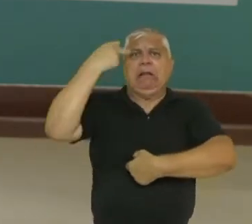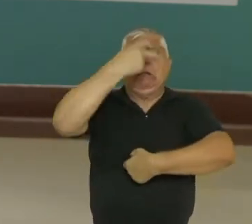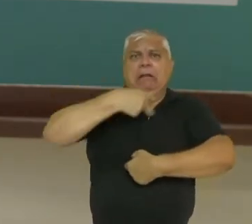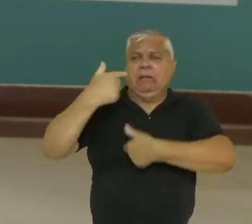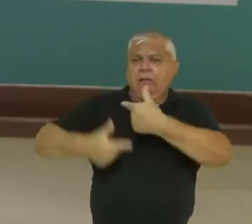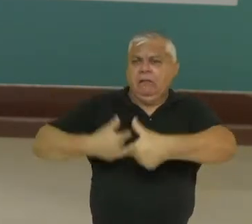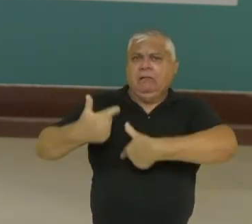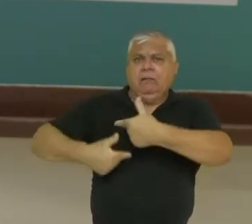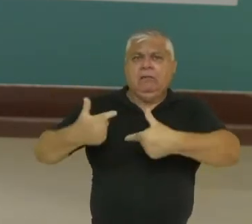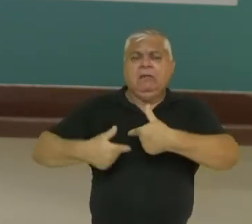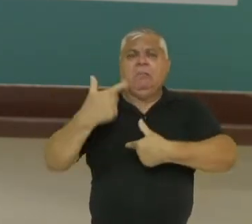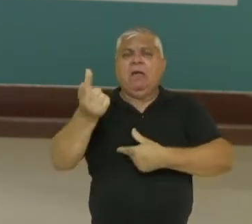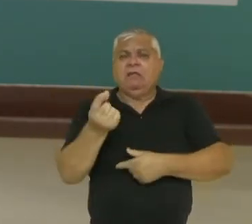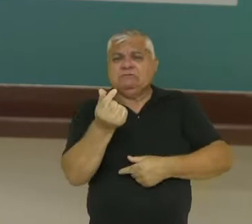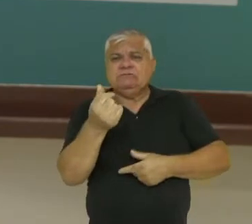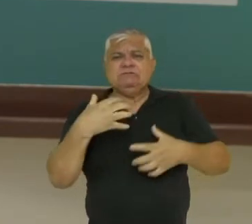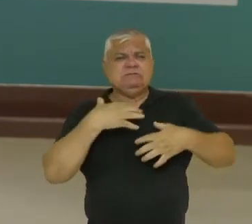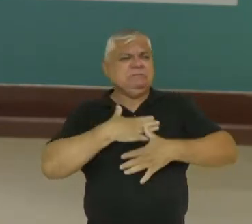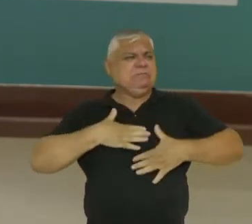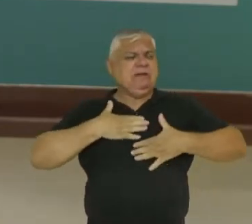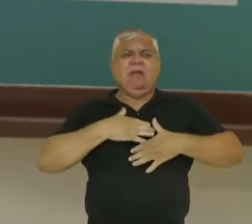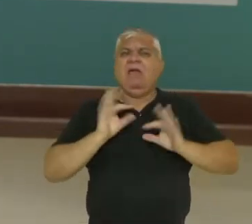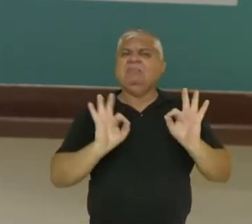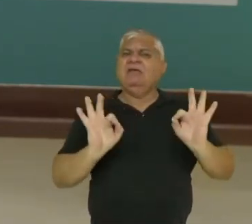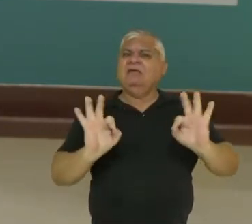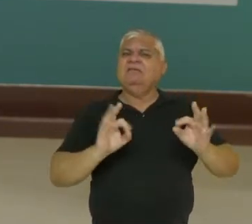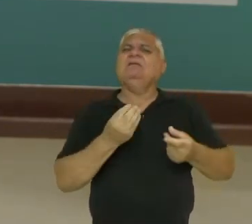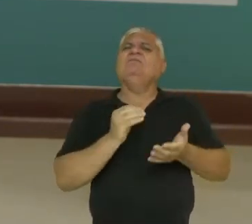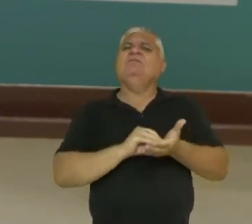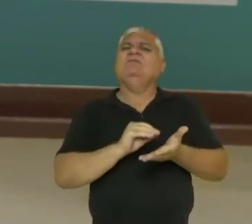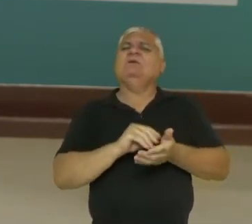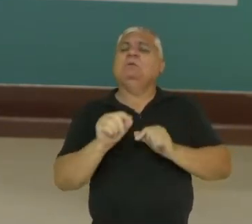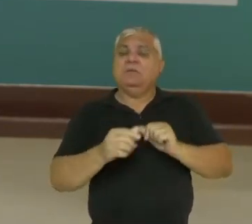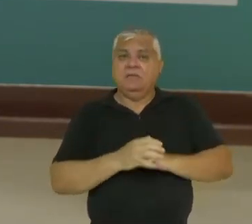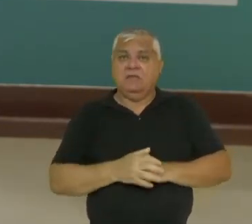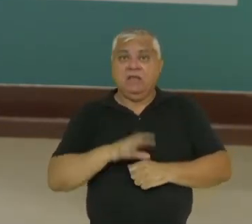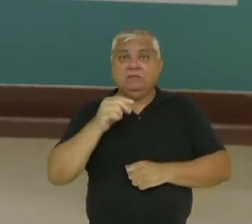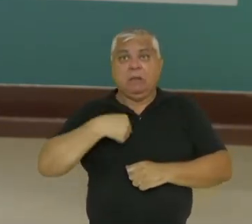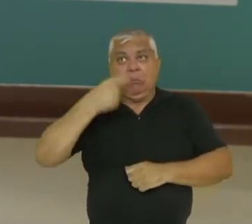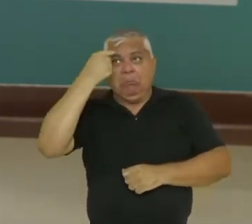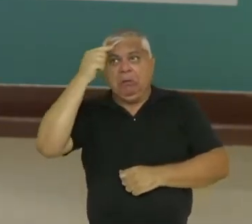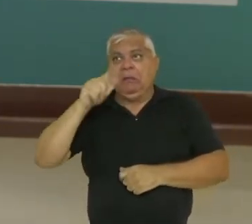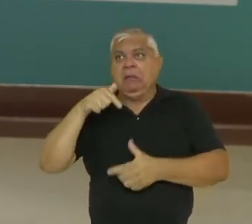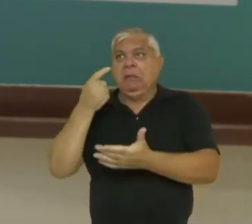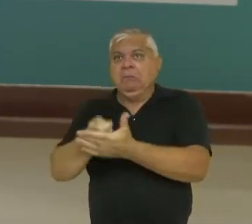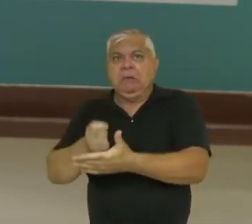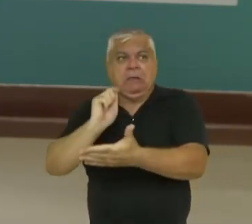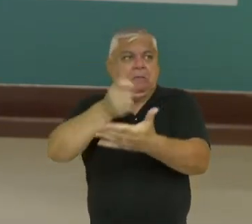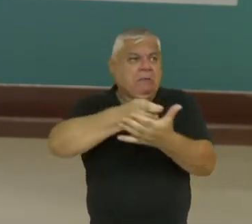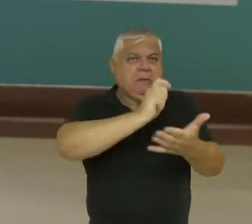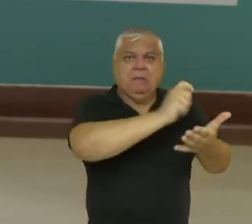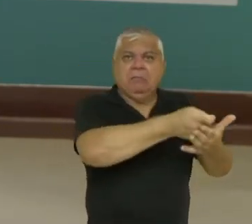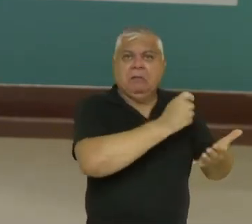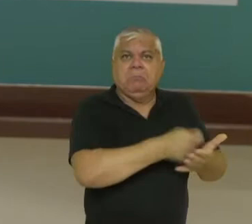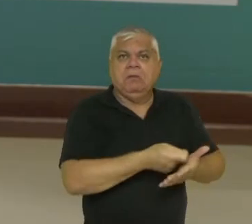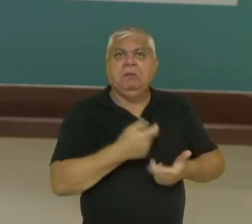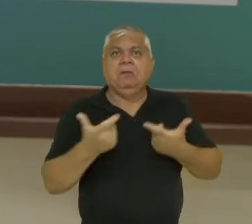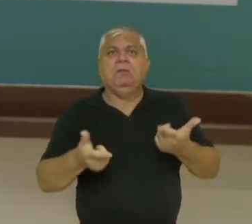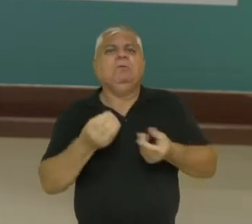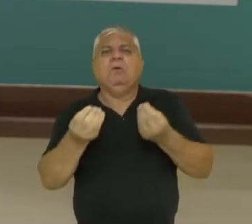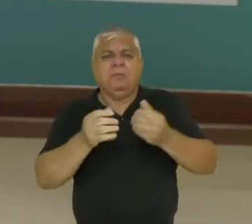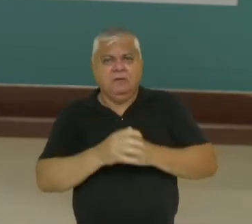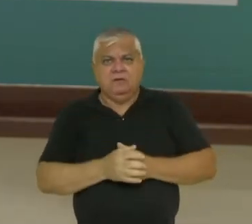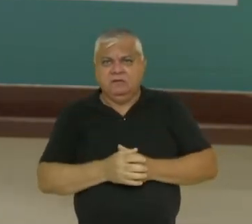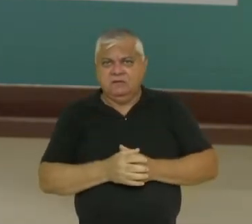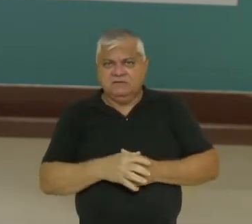e prazer no trabalho. E se você começar só a correr atrás de dinheiro para pagar suas contas, para lá, você